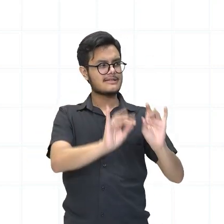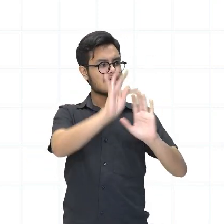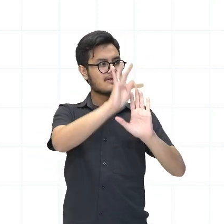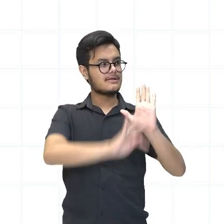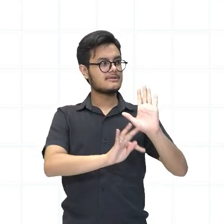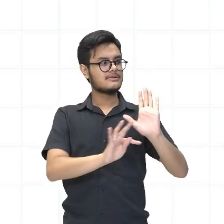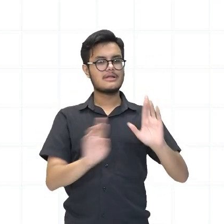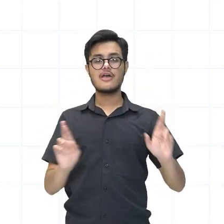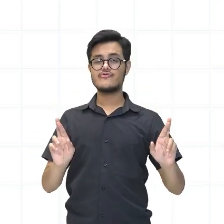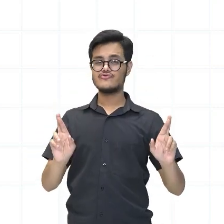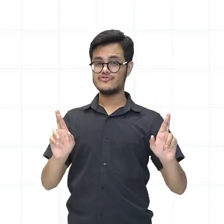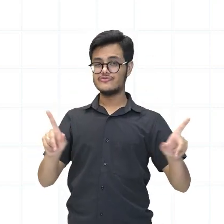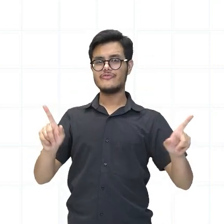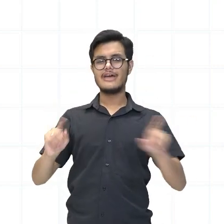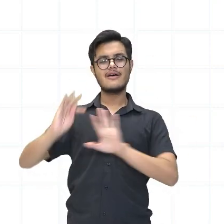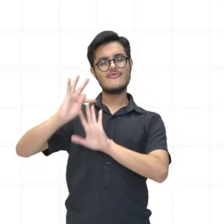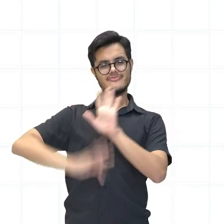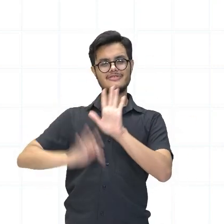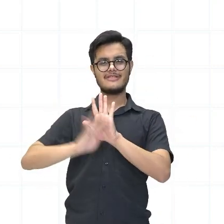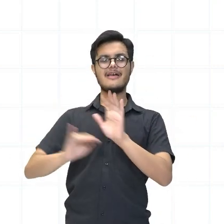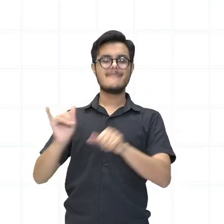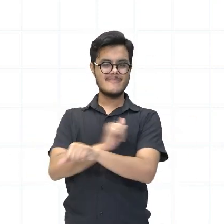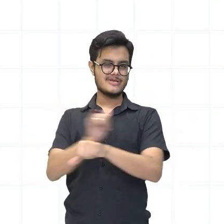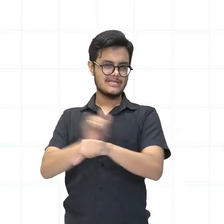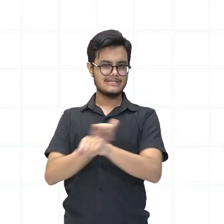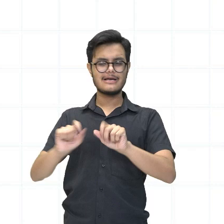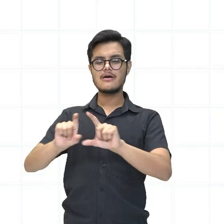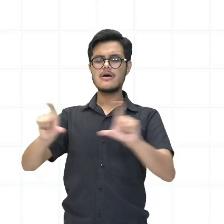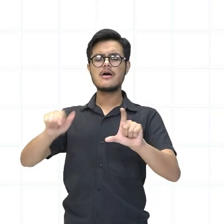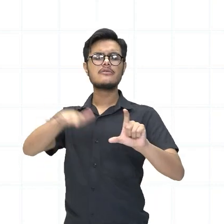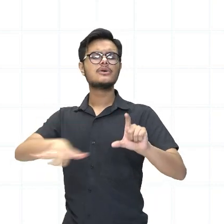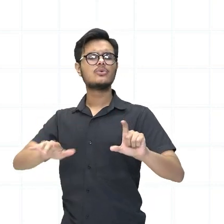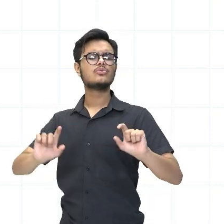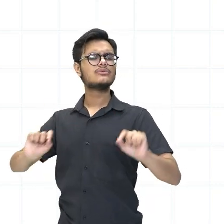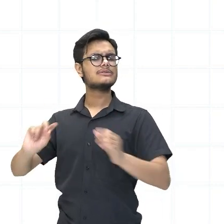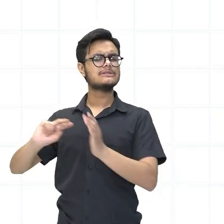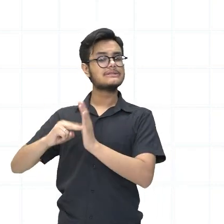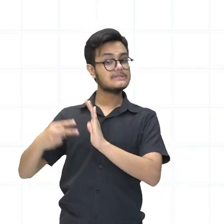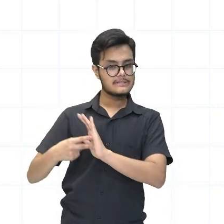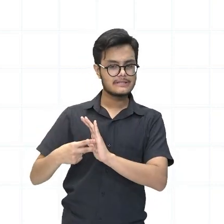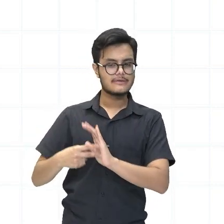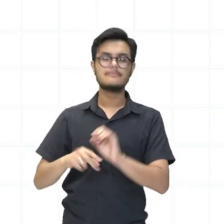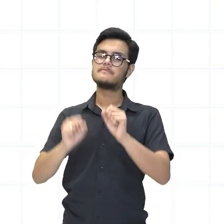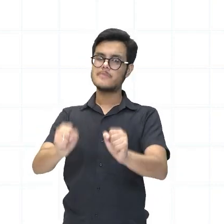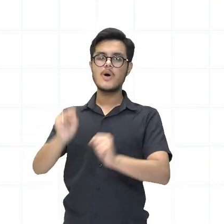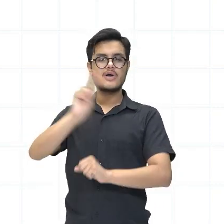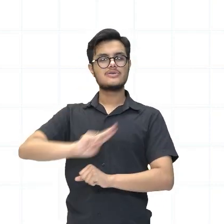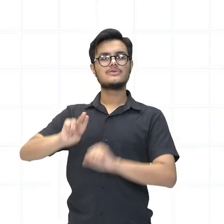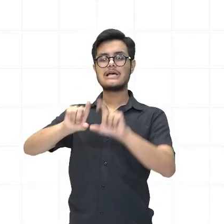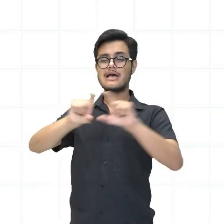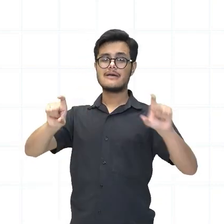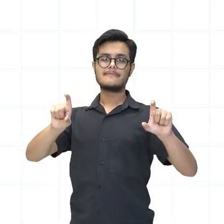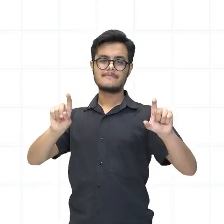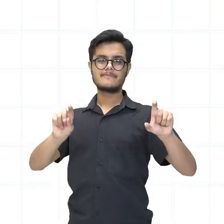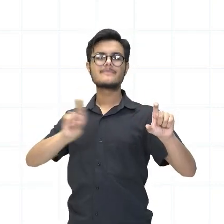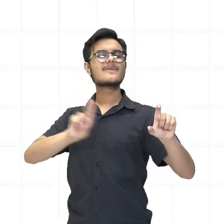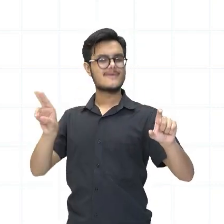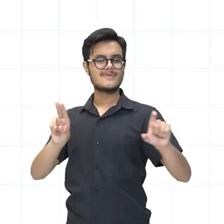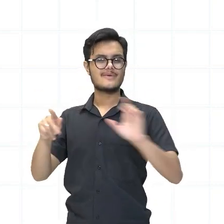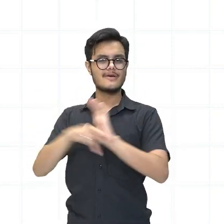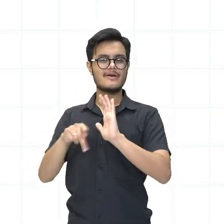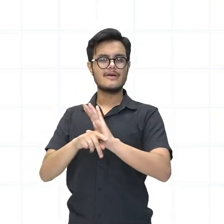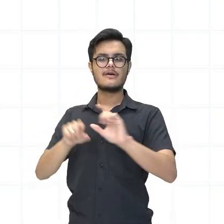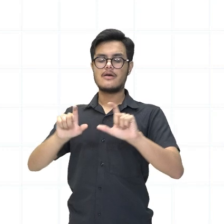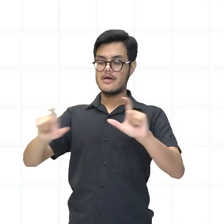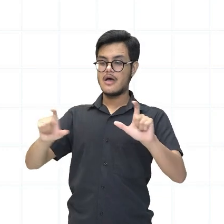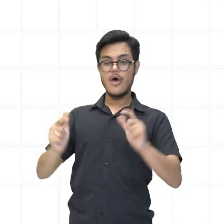quer observar apenas um detalhe, algum aspecto, você pode ir direto nos intertítulos que eles vão te guiar aí para a parte que